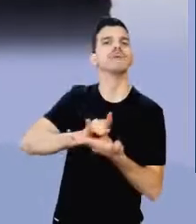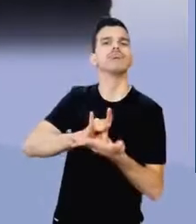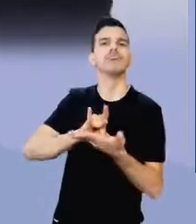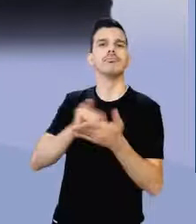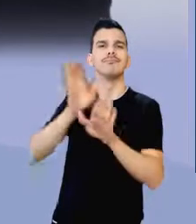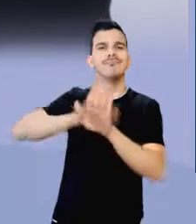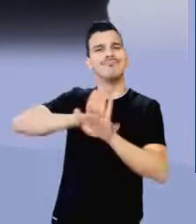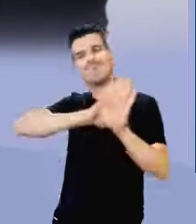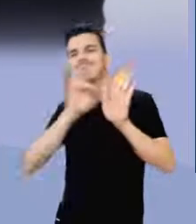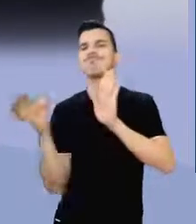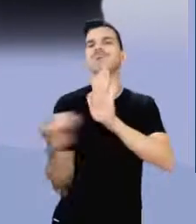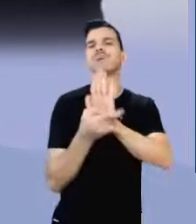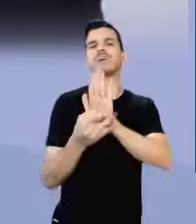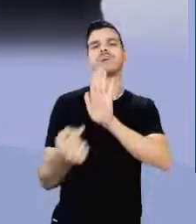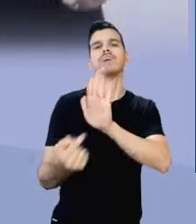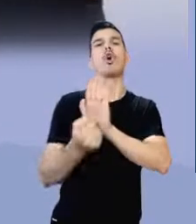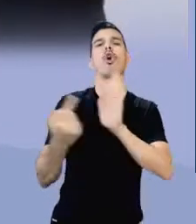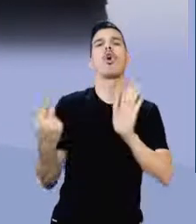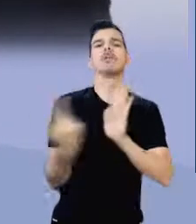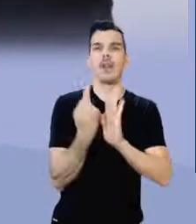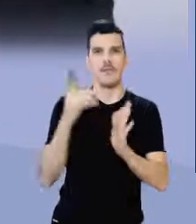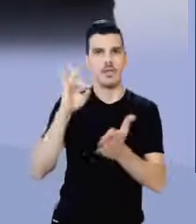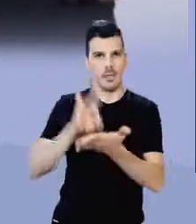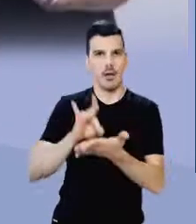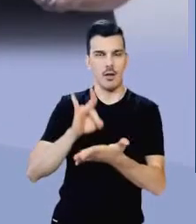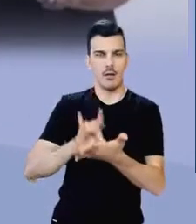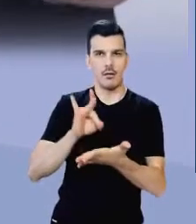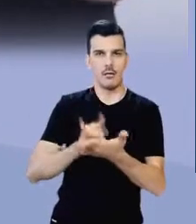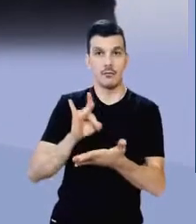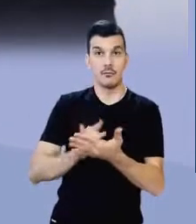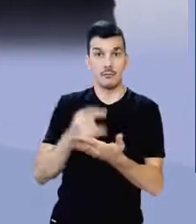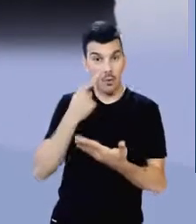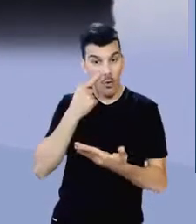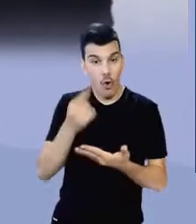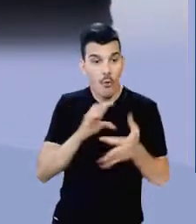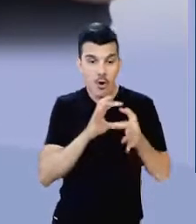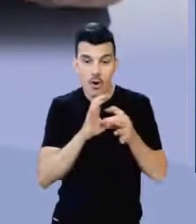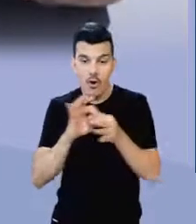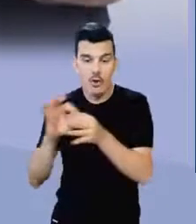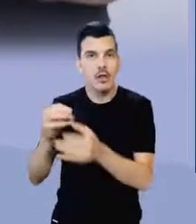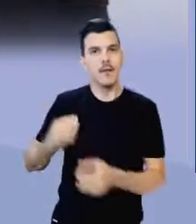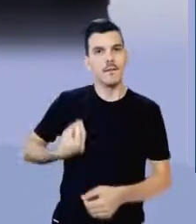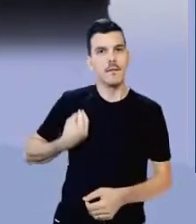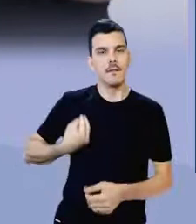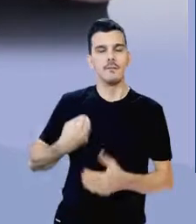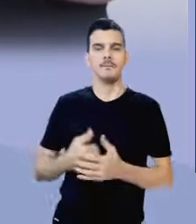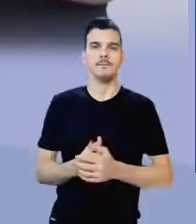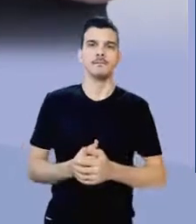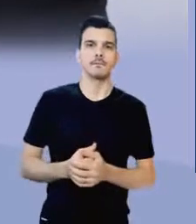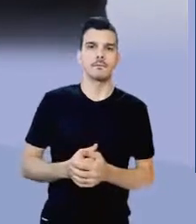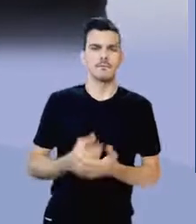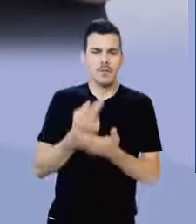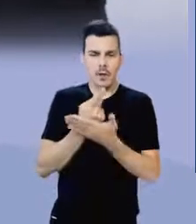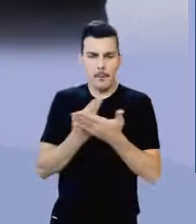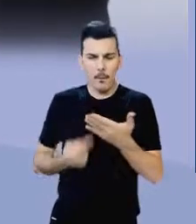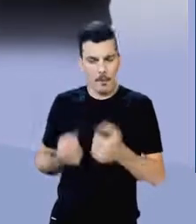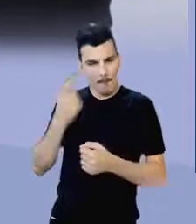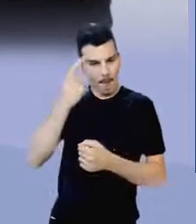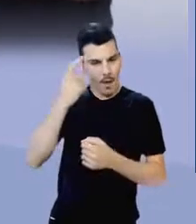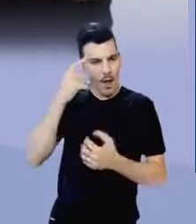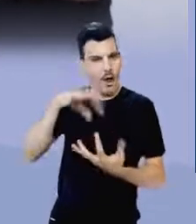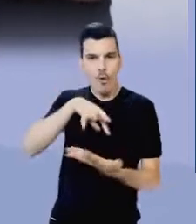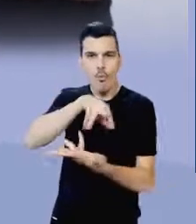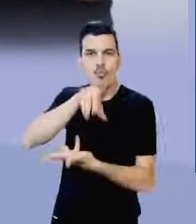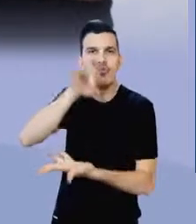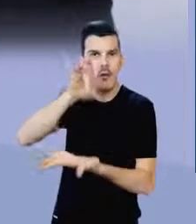verdade, buscam mostrar fatos e situações ao modo que são. O poeta pensa no